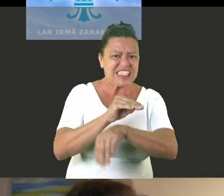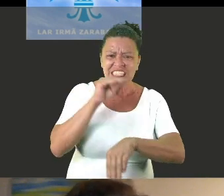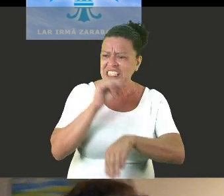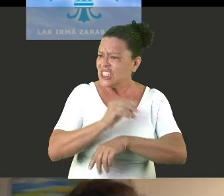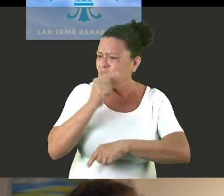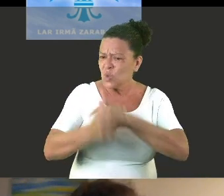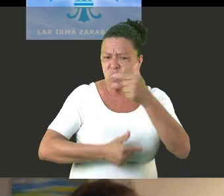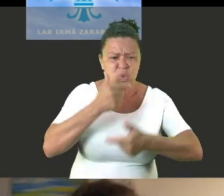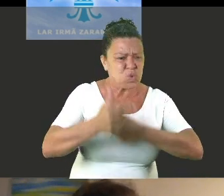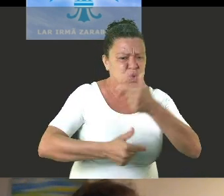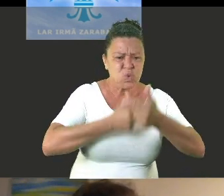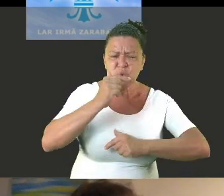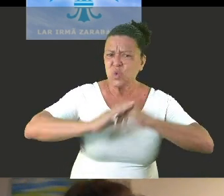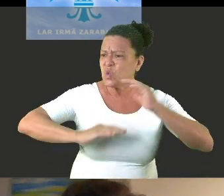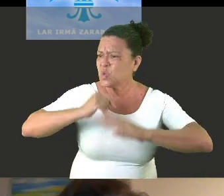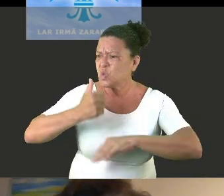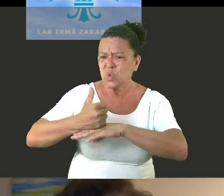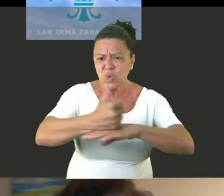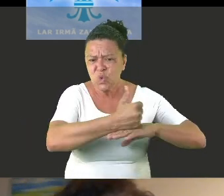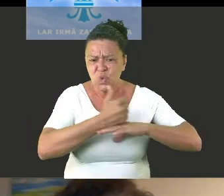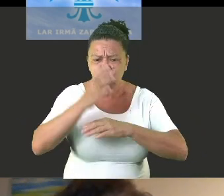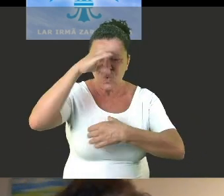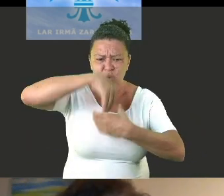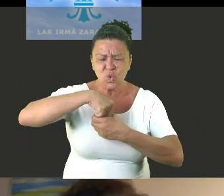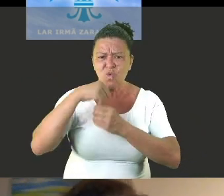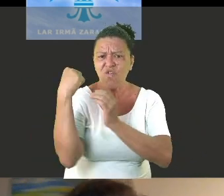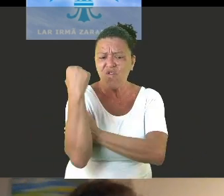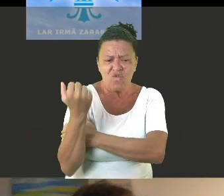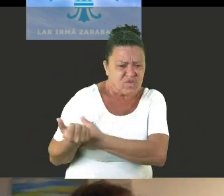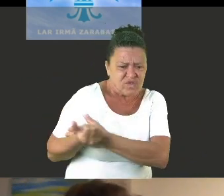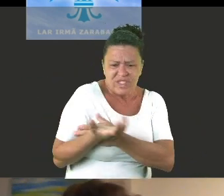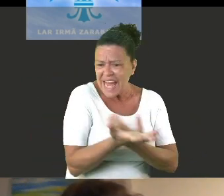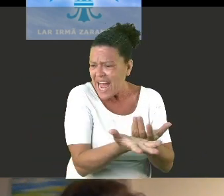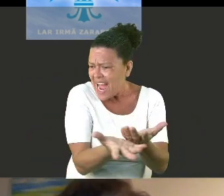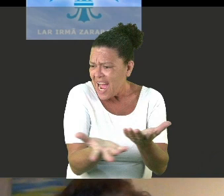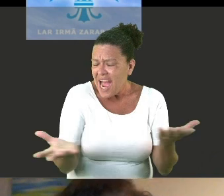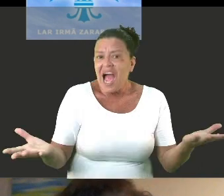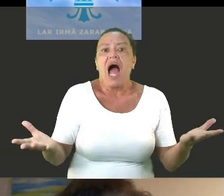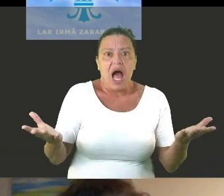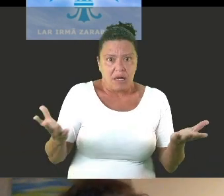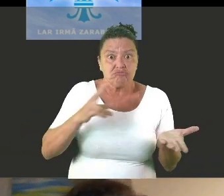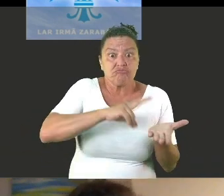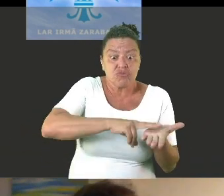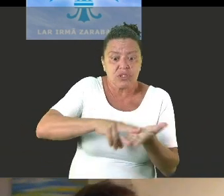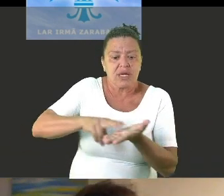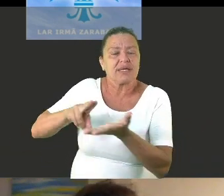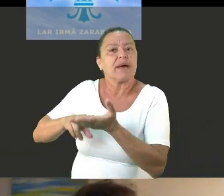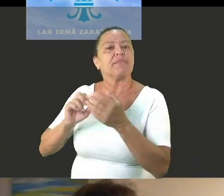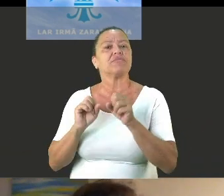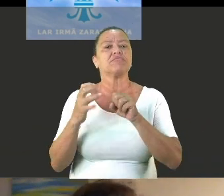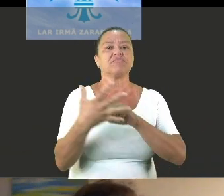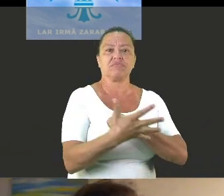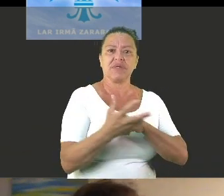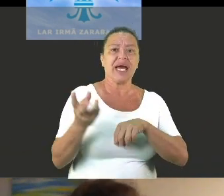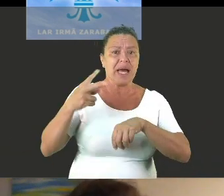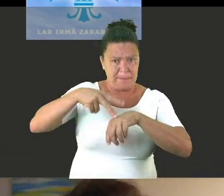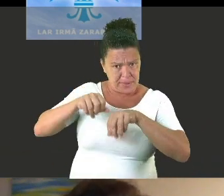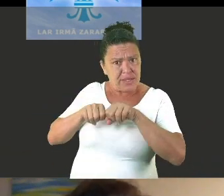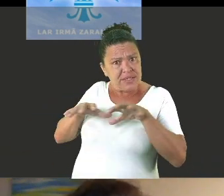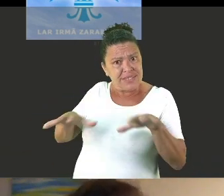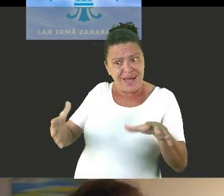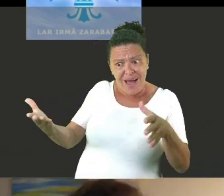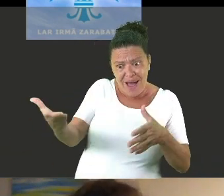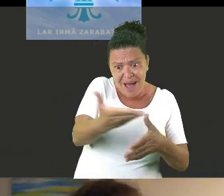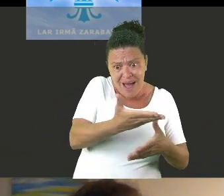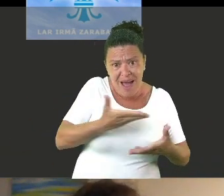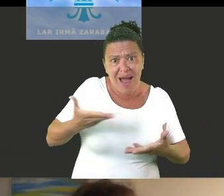seus ambientes profissionais a sua força de trabalho, a sua resistência, para que possam atender da